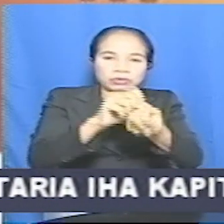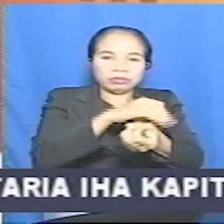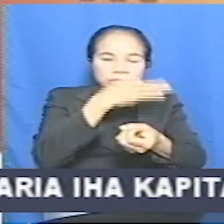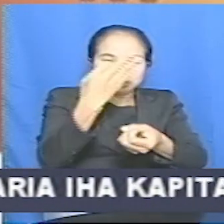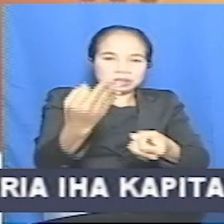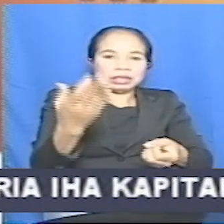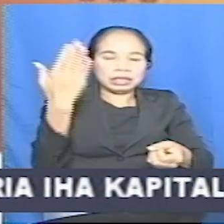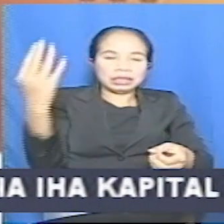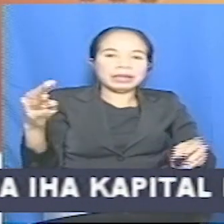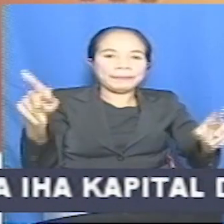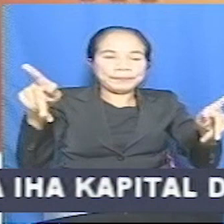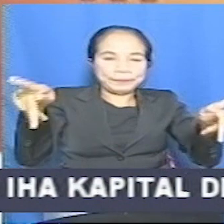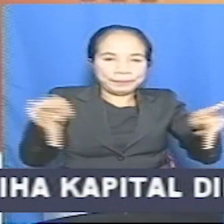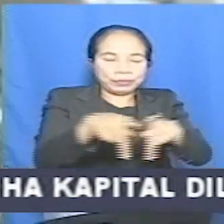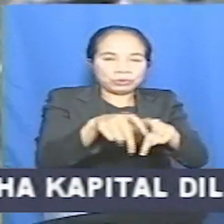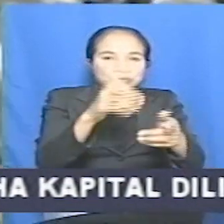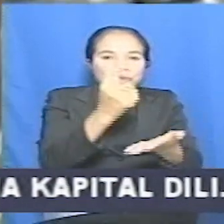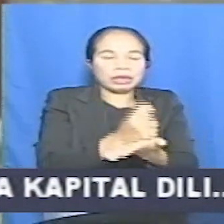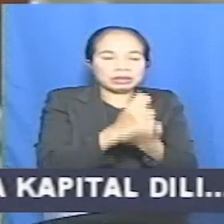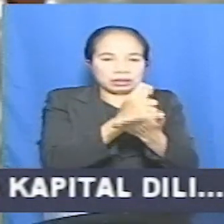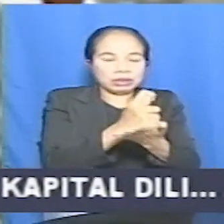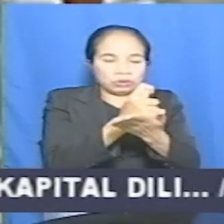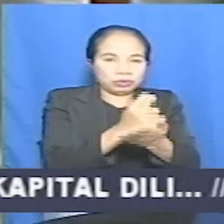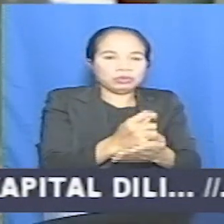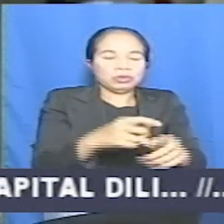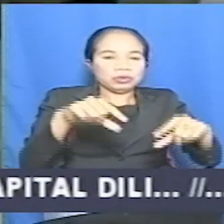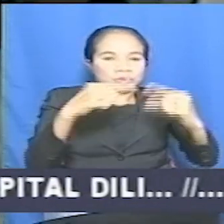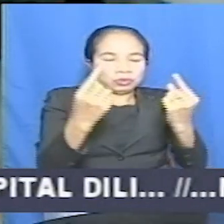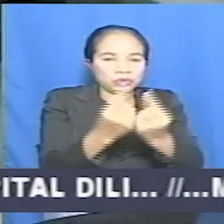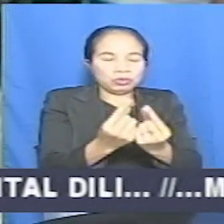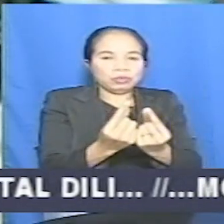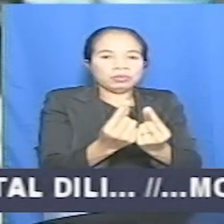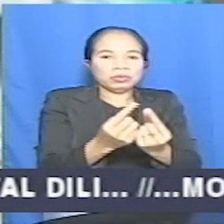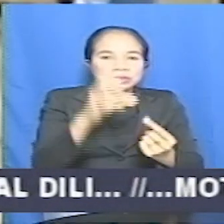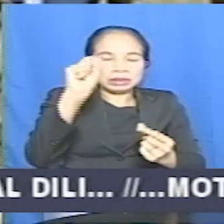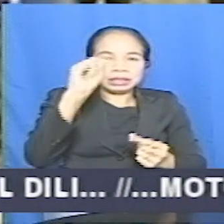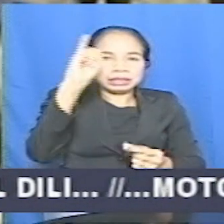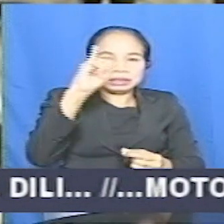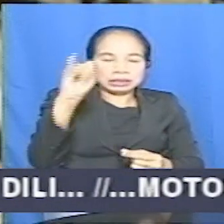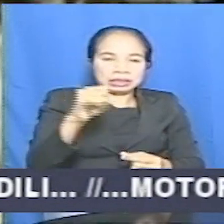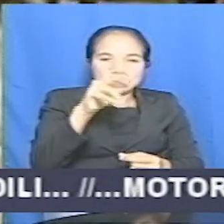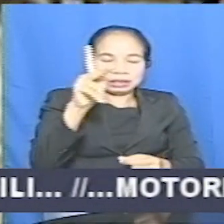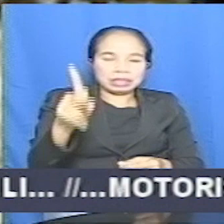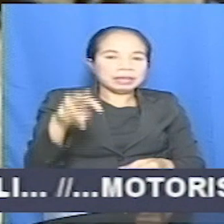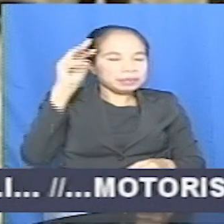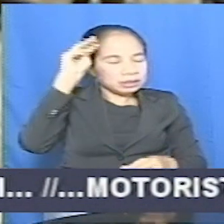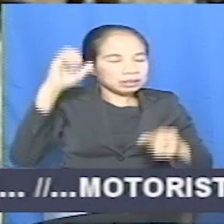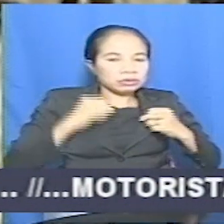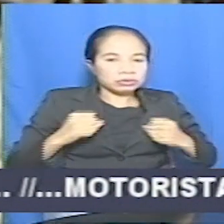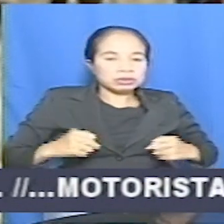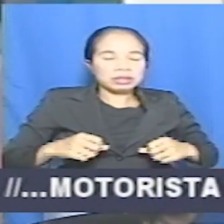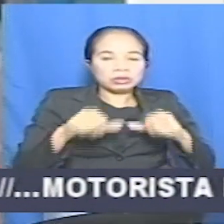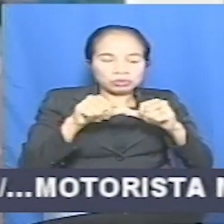recensia e aposto a Tauro. Aqui passa a situação, integrados estão no crise, o Ministério da Saúde continua